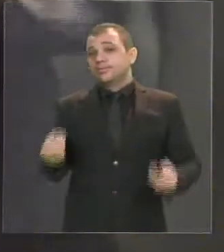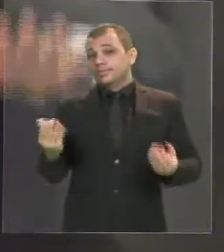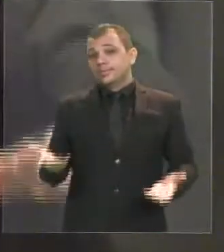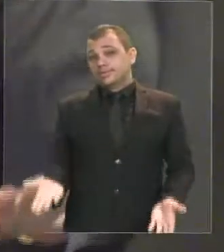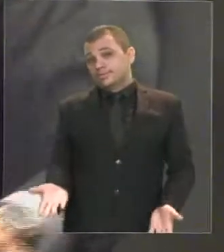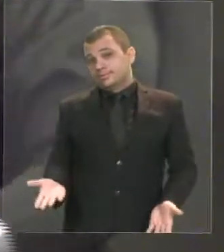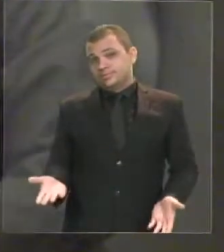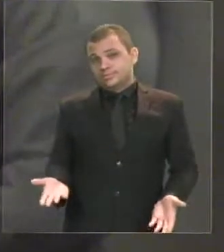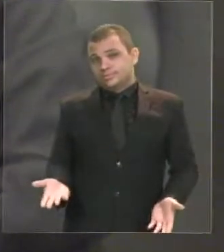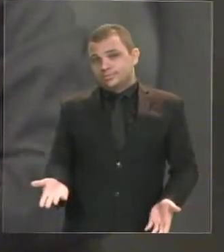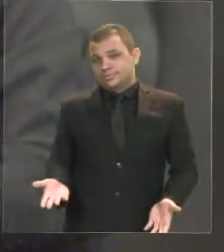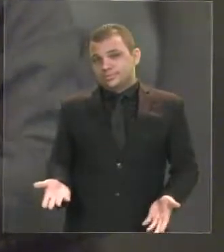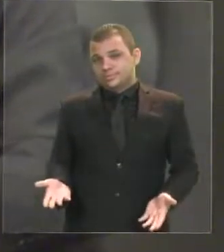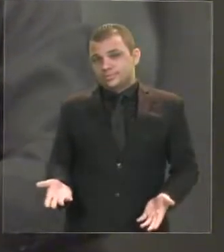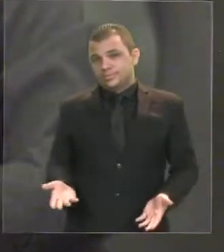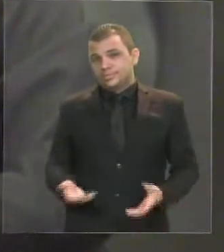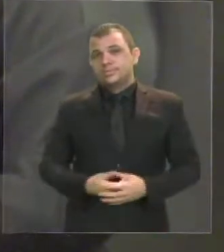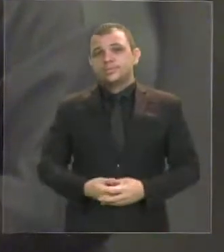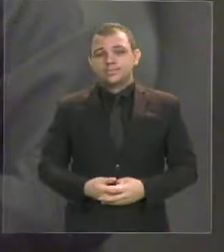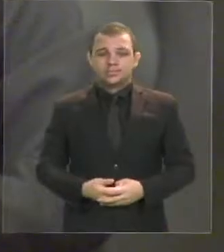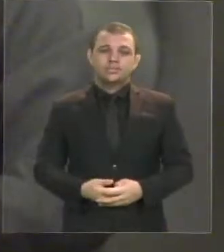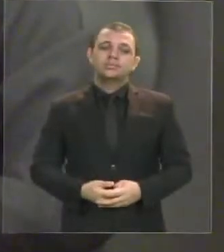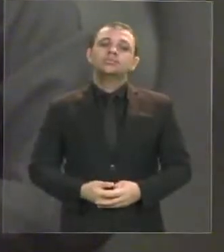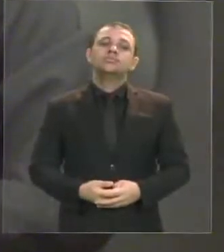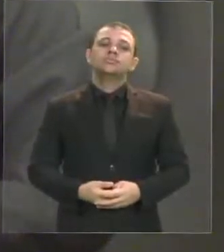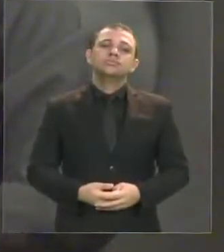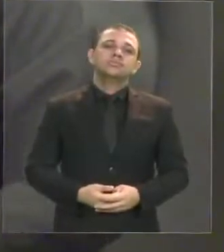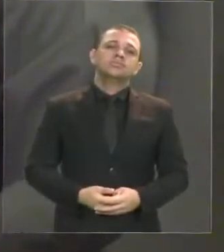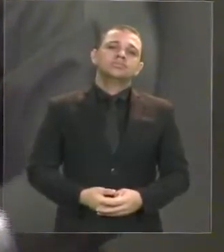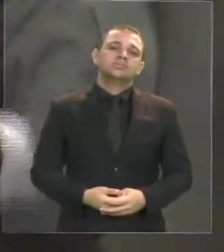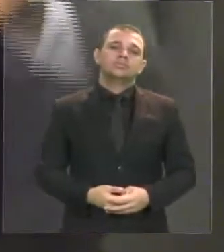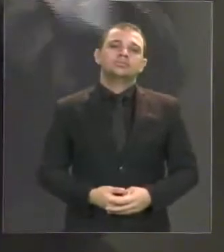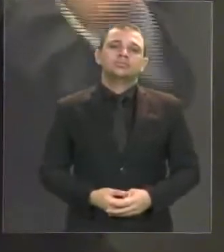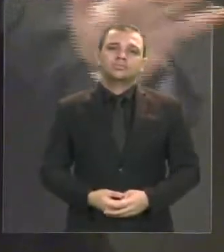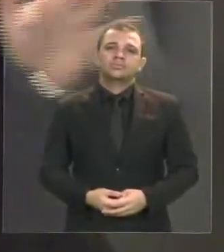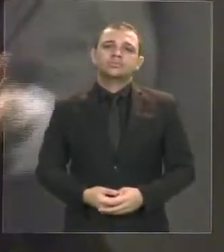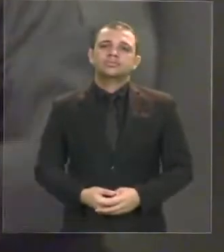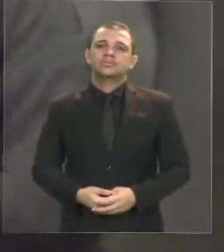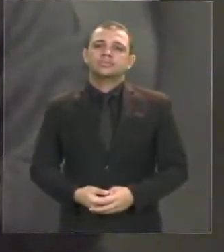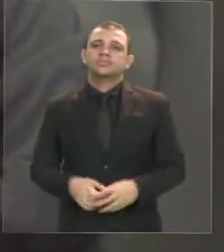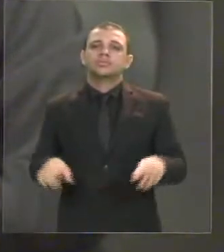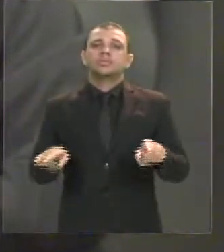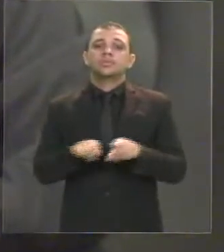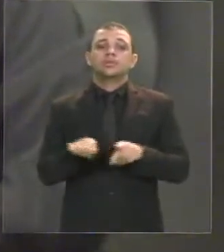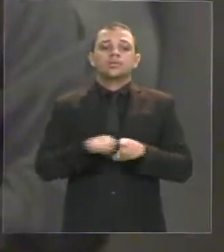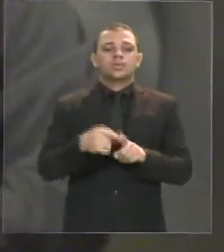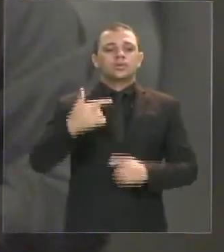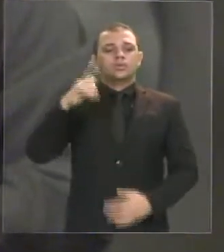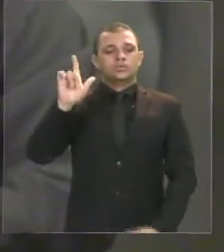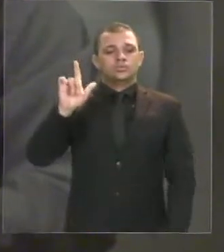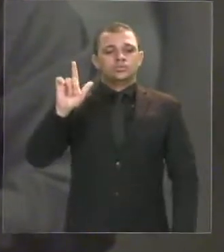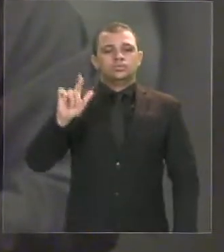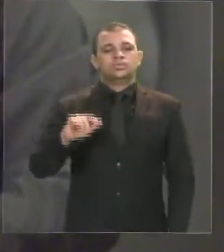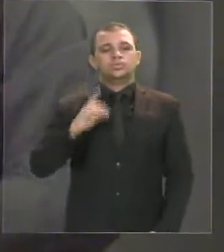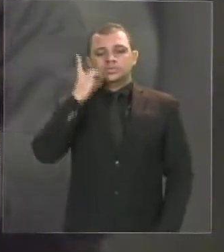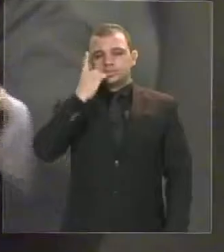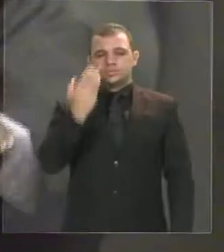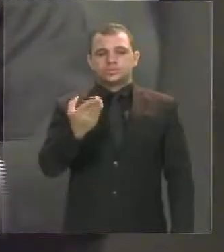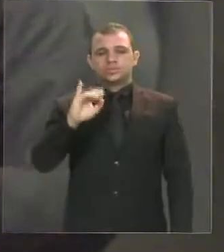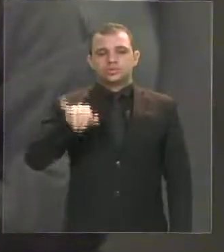mandava tirar. É o primeiro ponto a ser investigado. Mais um ponto também, que eu ouvi aqui o deputado Júnior Verde falar agora há